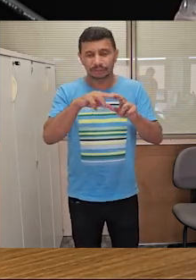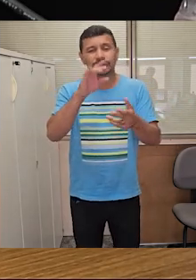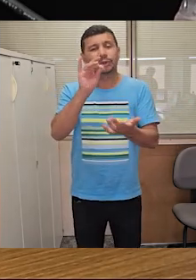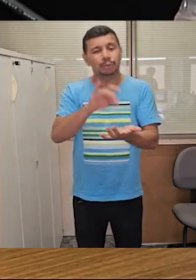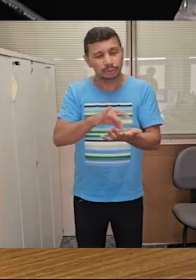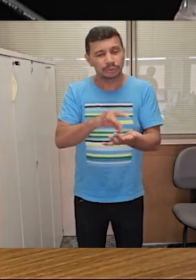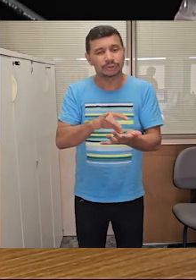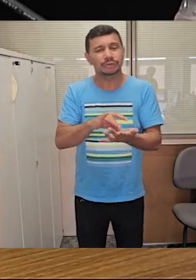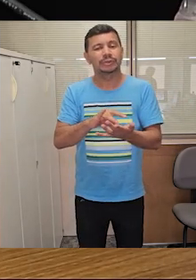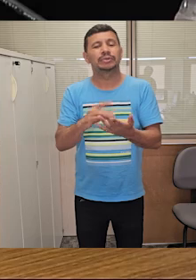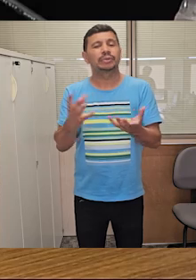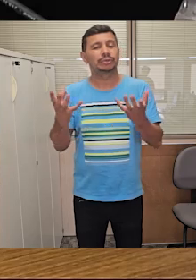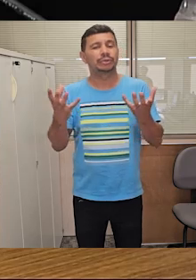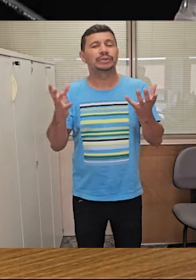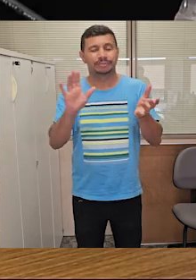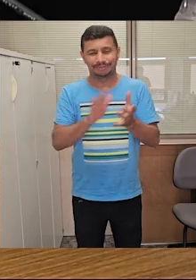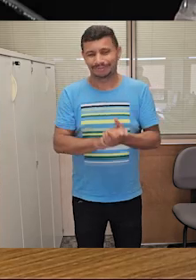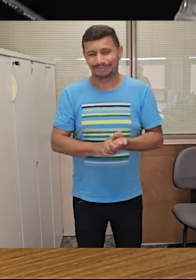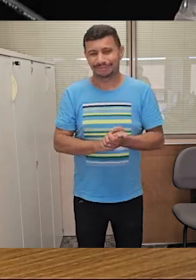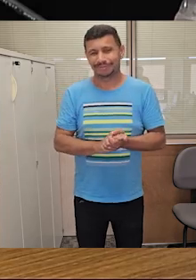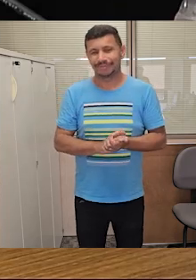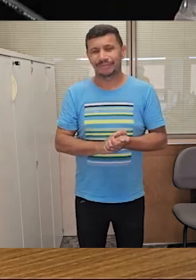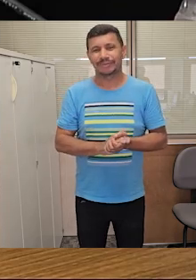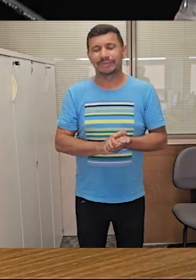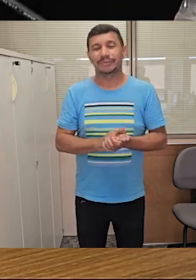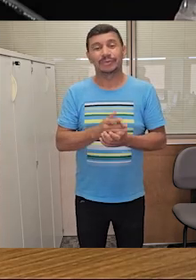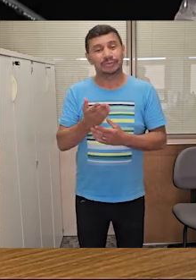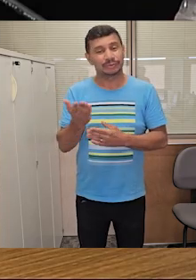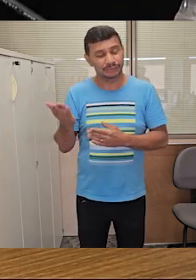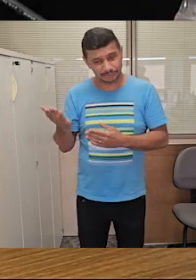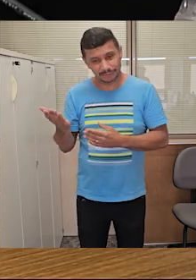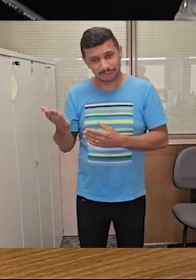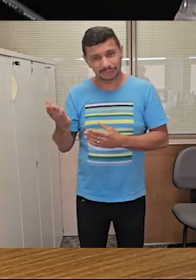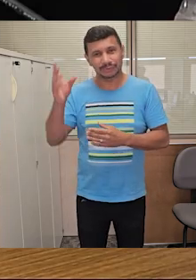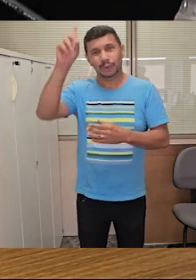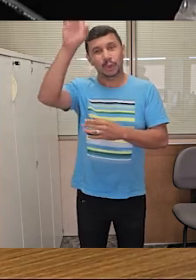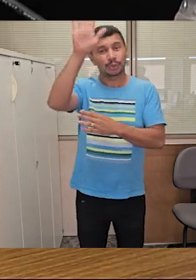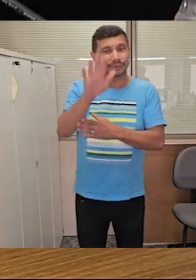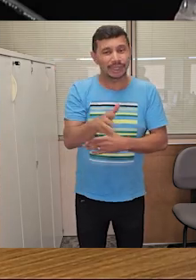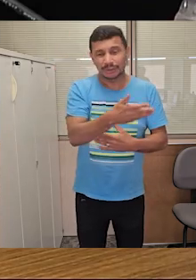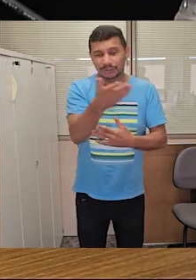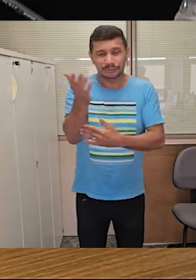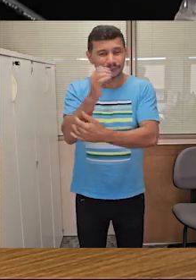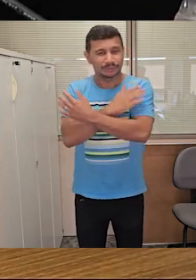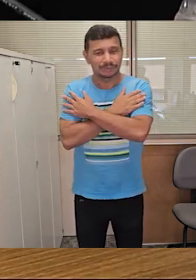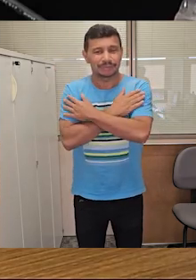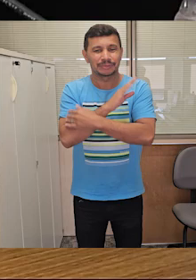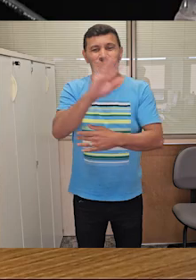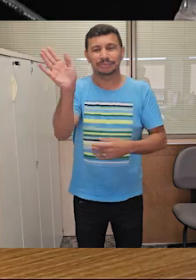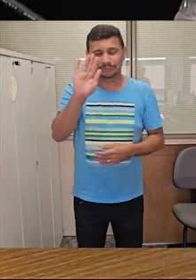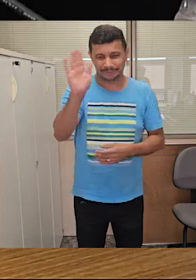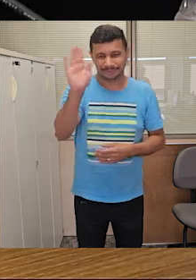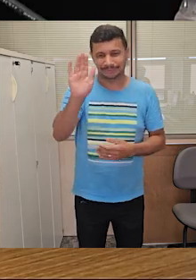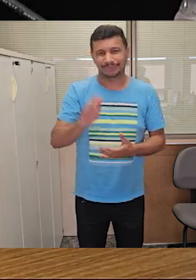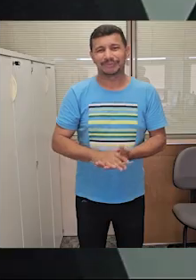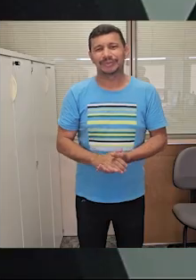e pelo que tentaram fazer. Tá bom? Fiquem com Deus, um forte abraço e até a próxima.